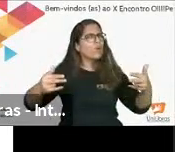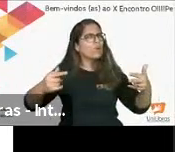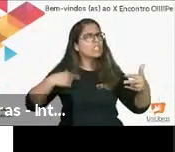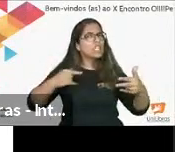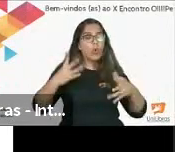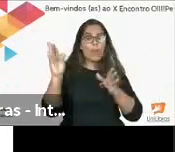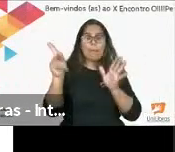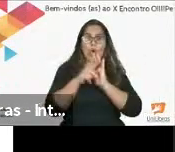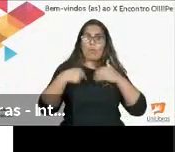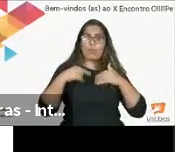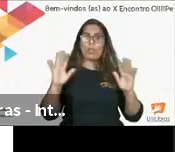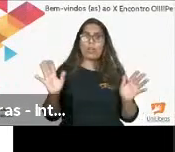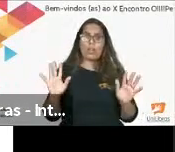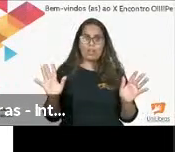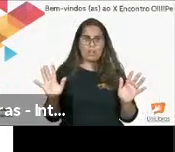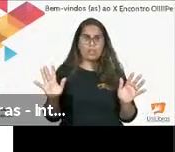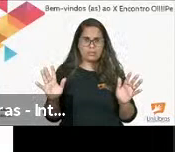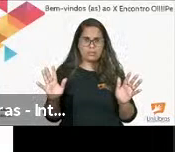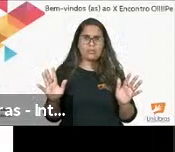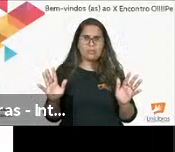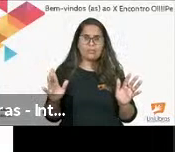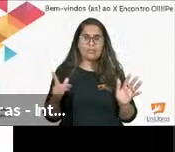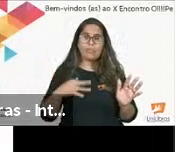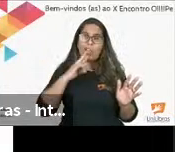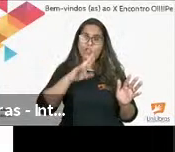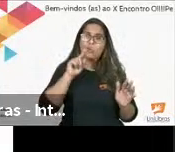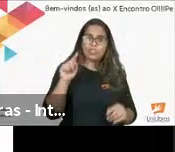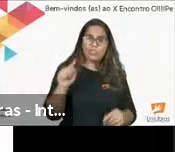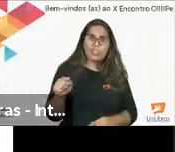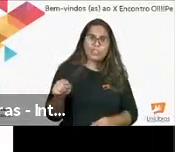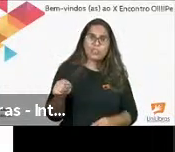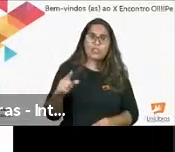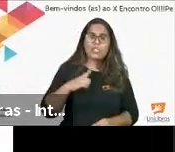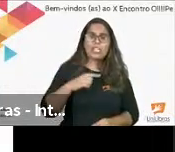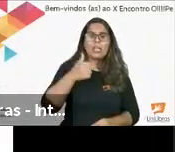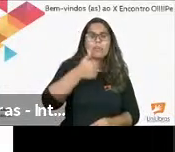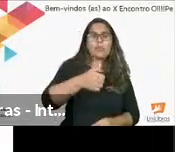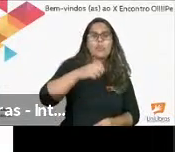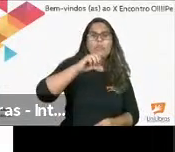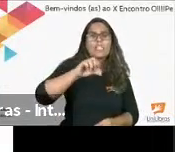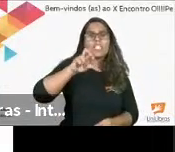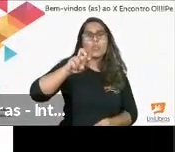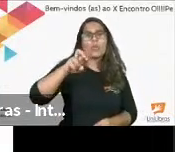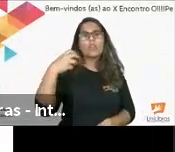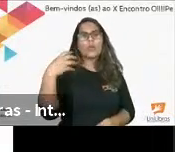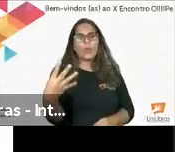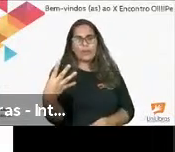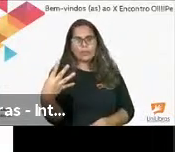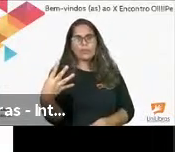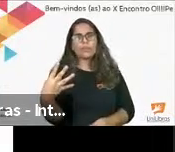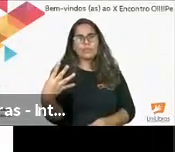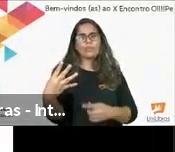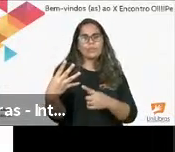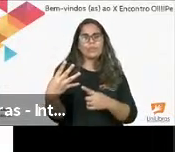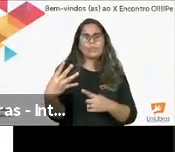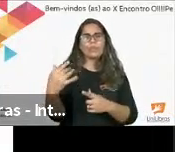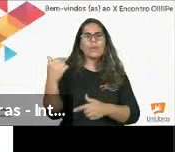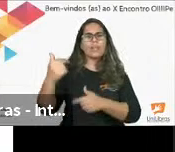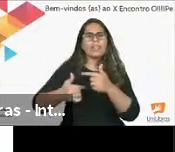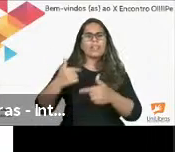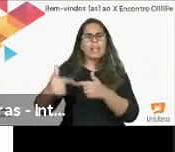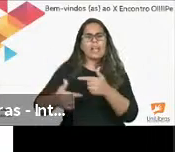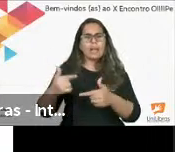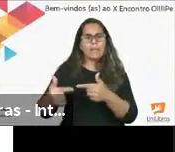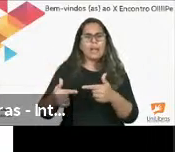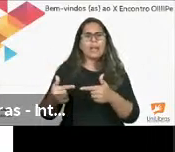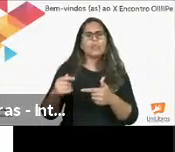ele? A resposta a isso surge em 1954, no trabalho de um